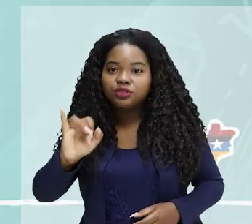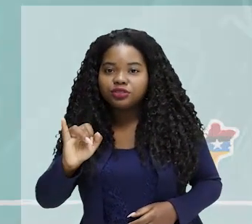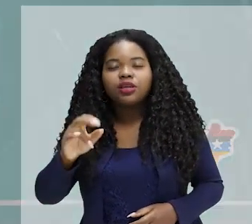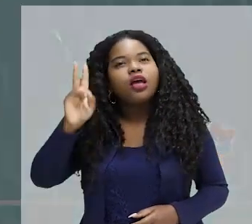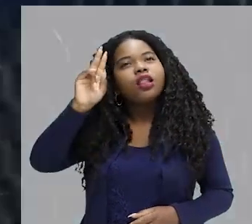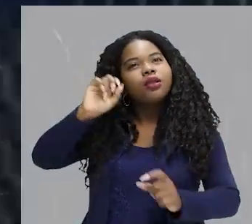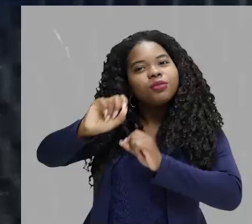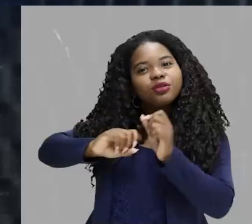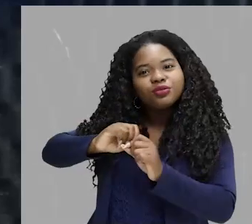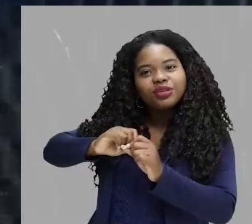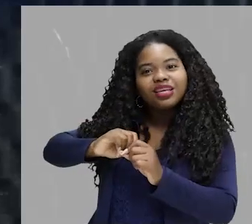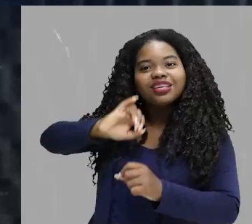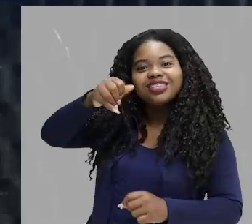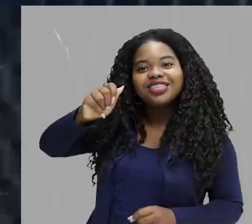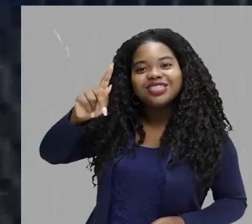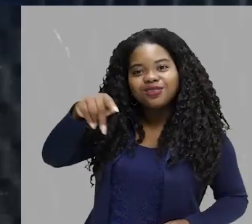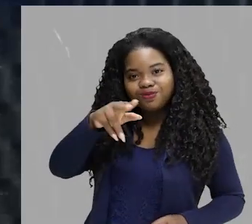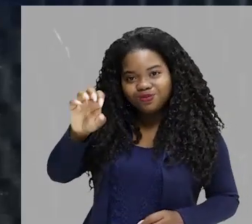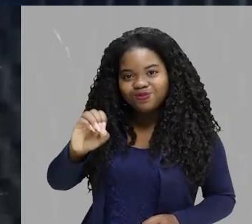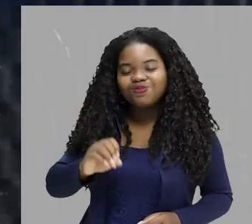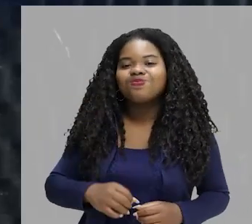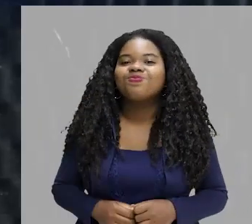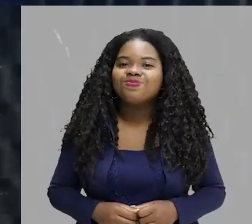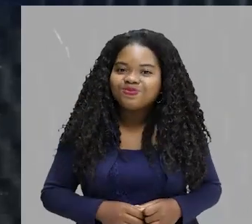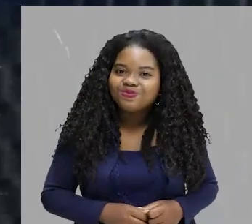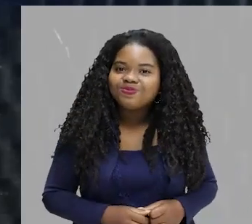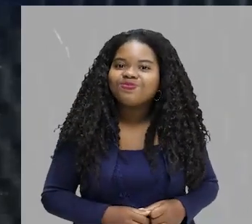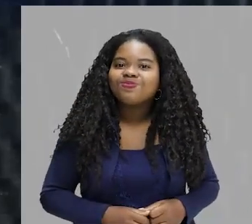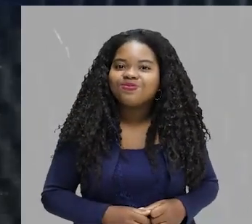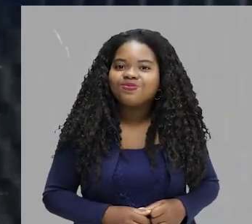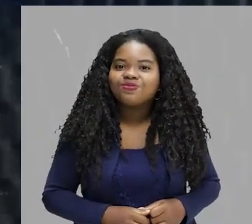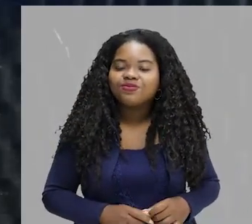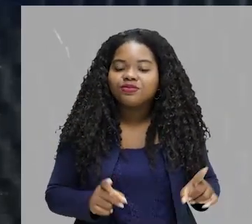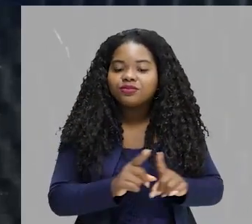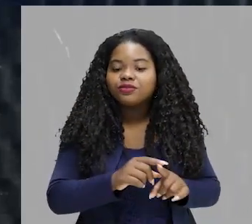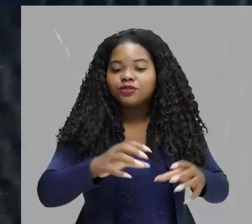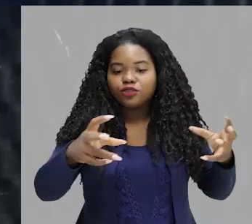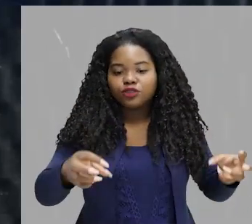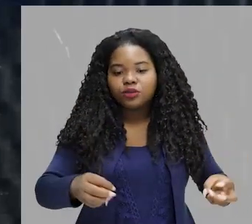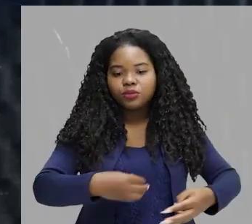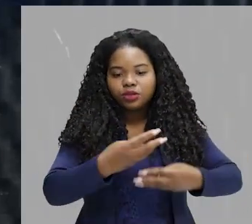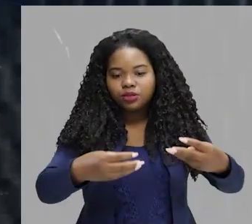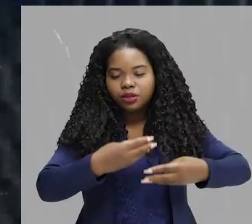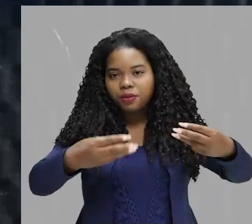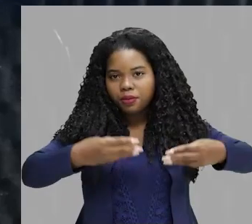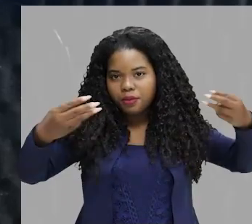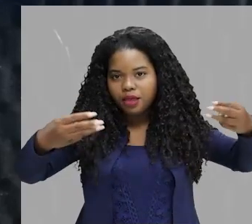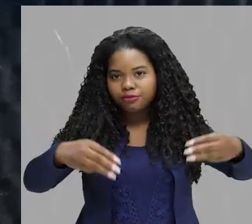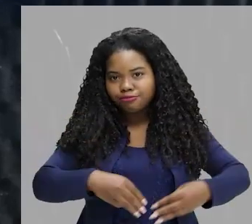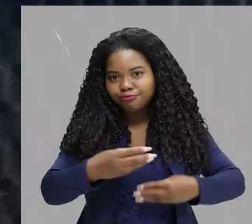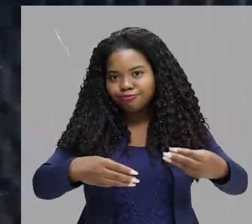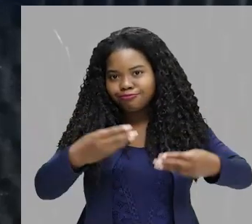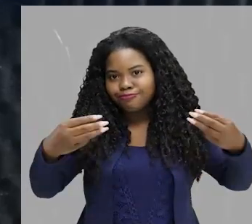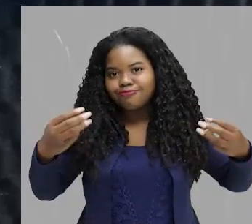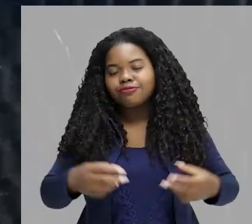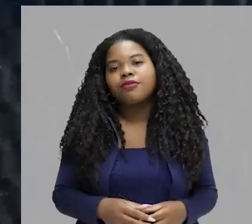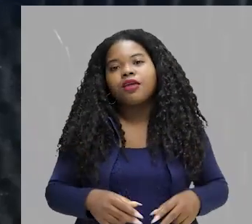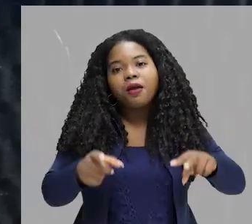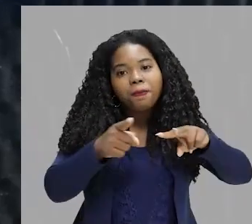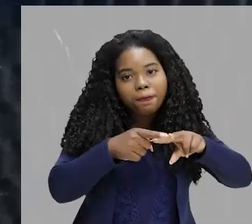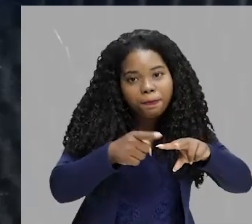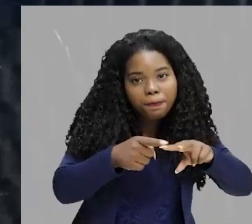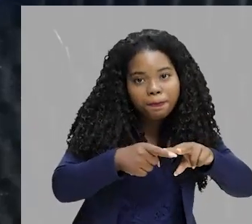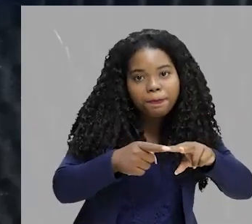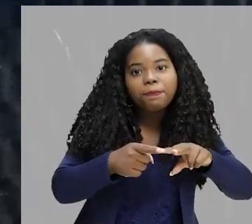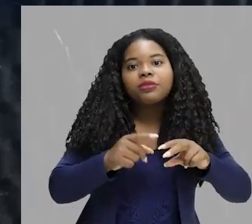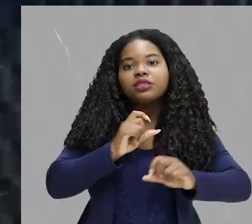culinária asiática, do Japão principalmente. Você lembra lá do macarrão, pizza, massas em geral, geralmente são